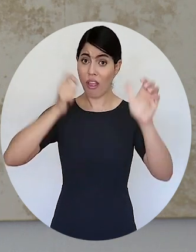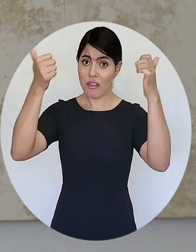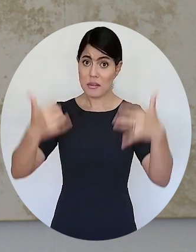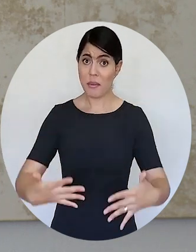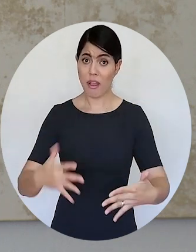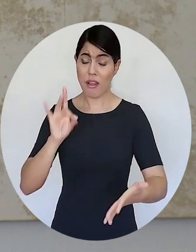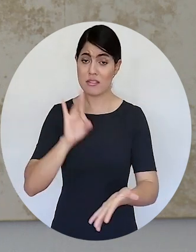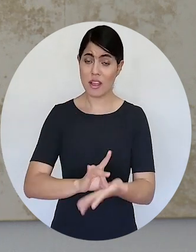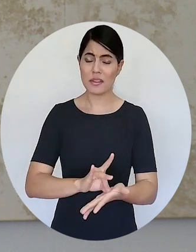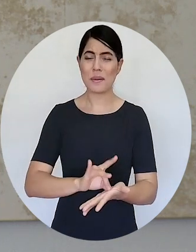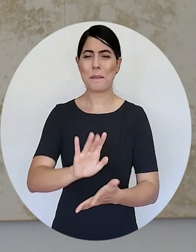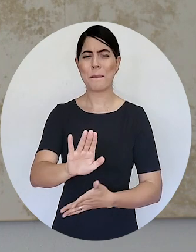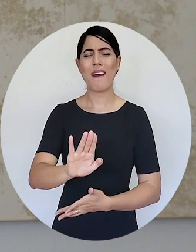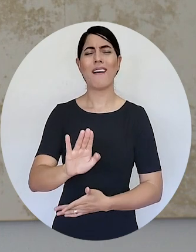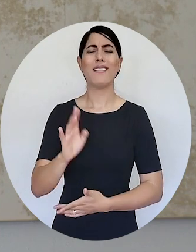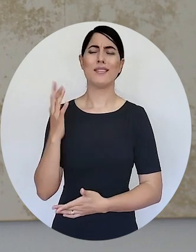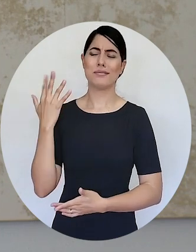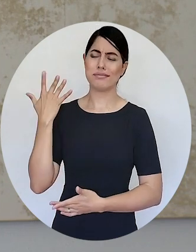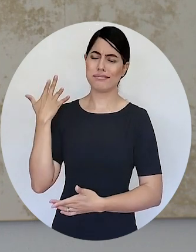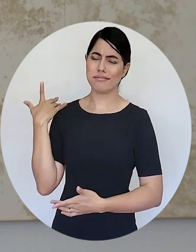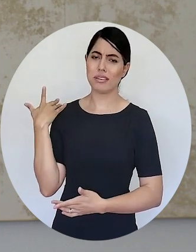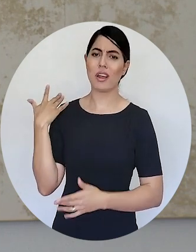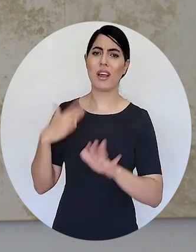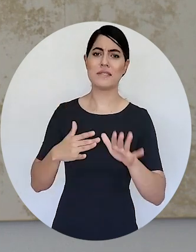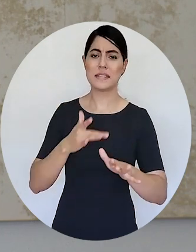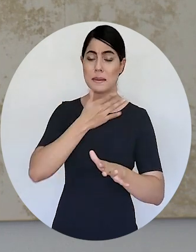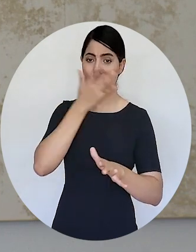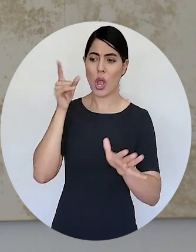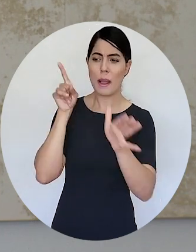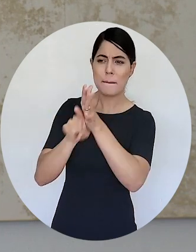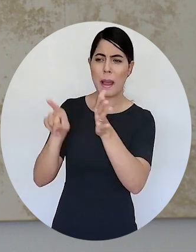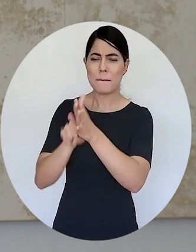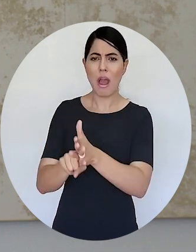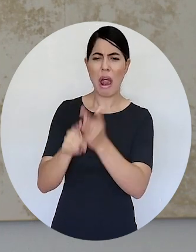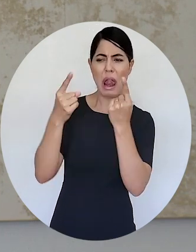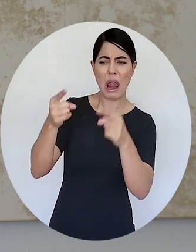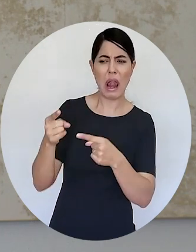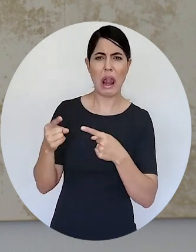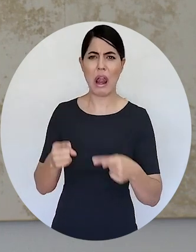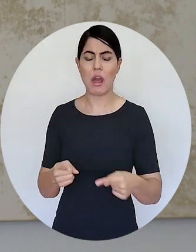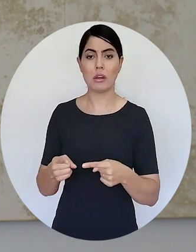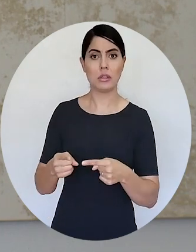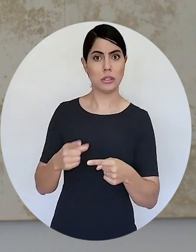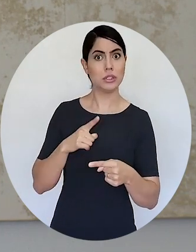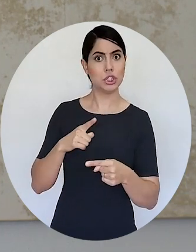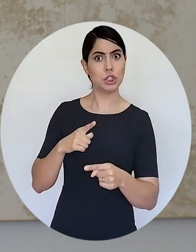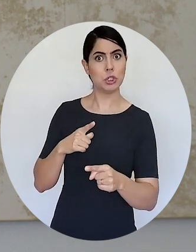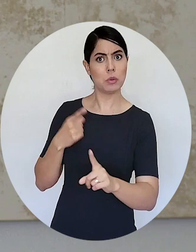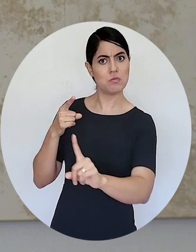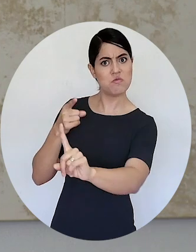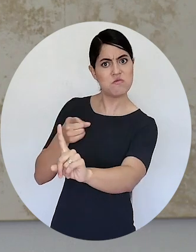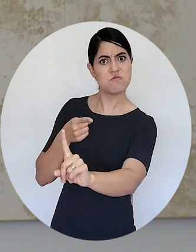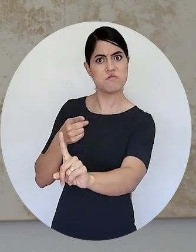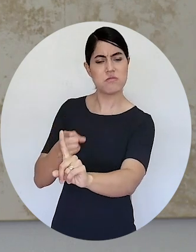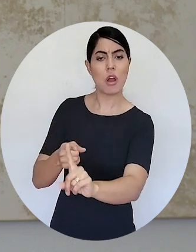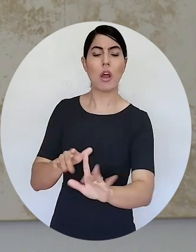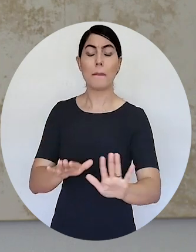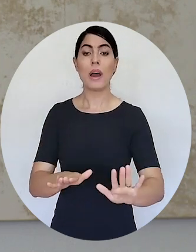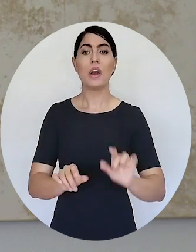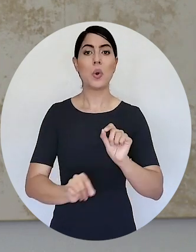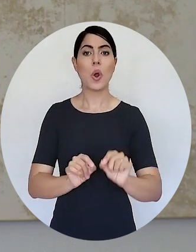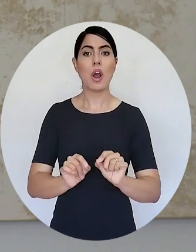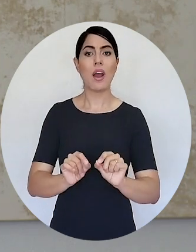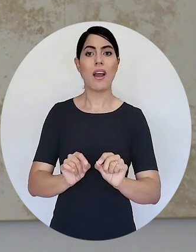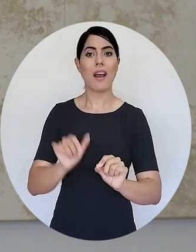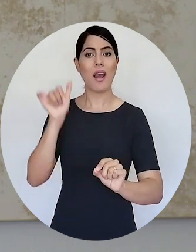nós, infelizmente, vínhamos enfrentando questionamentos, perseguição a advogados, e por isso